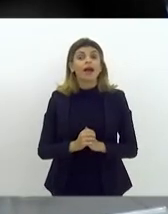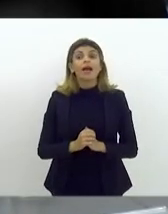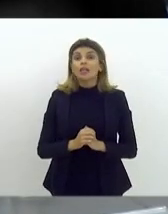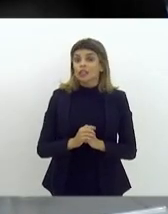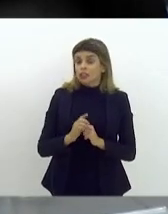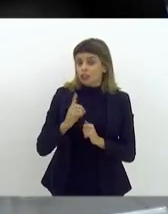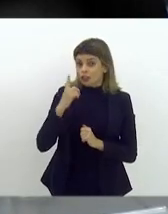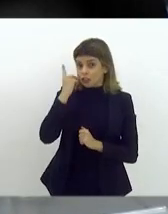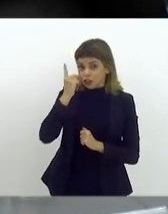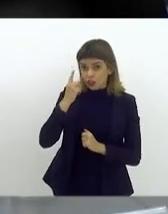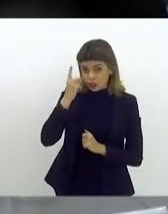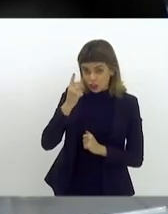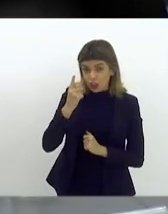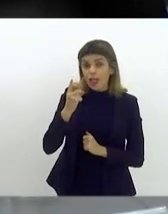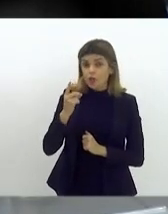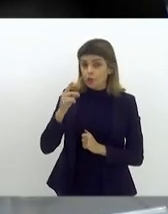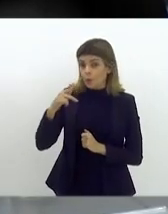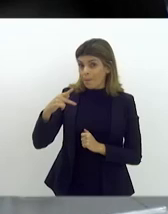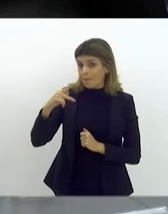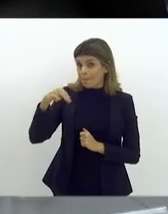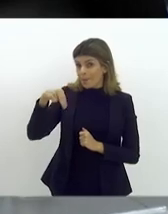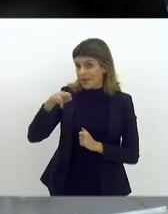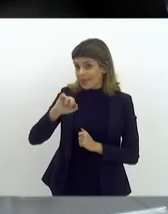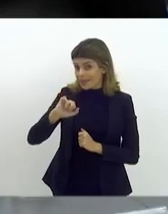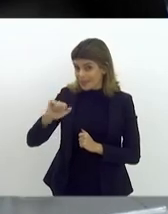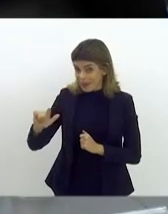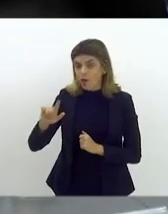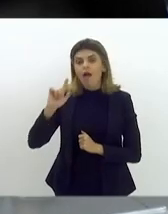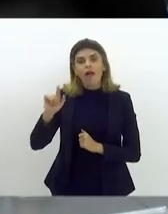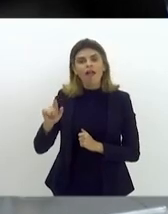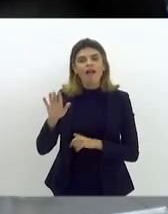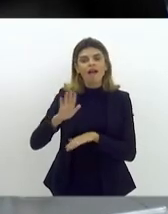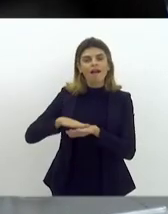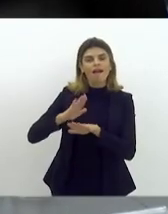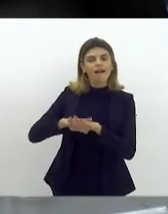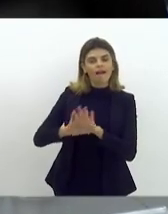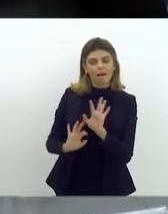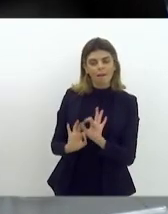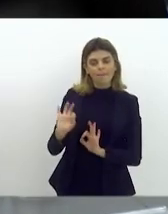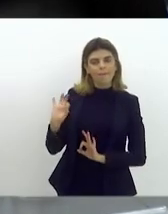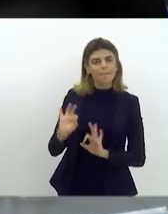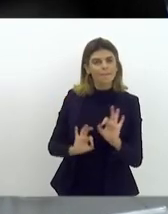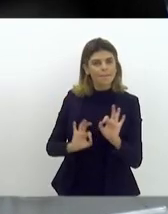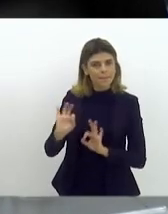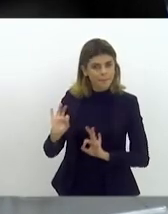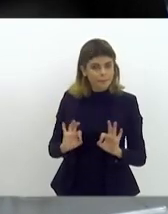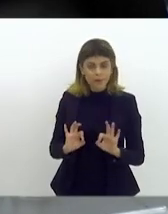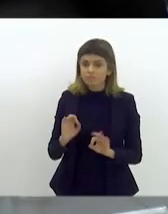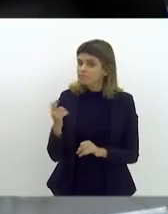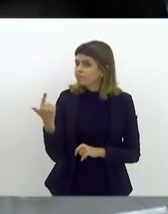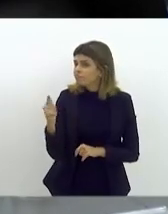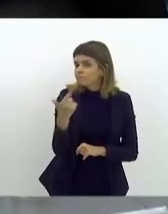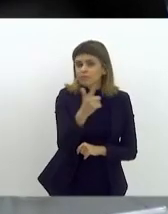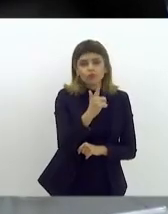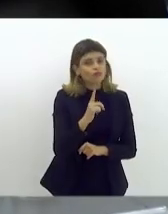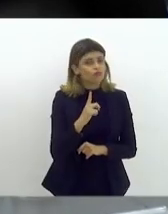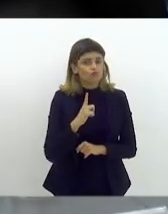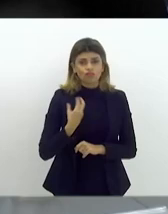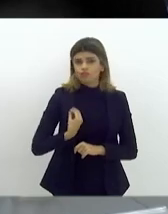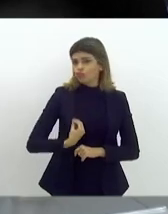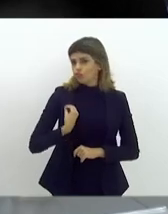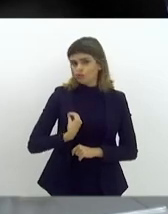no direito penal a gente chamaria aquela época de meros atos preparatórios né e isso a gente não tinha ainda muitas vezes